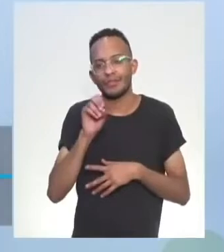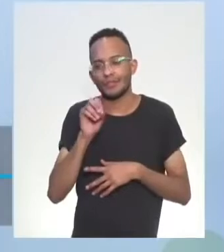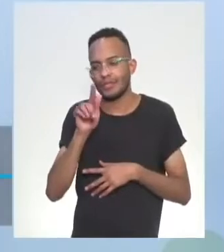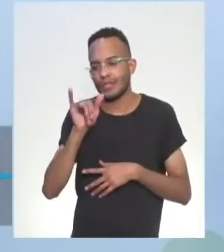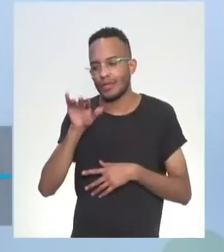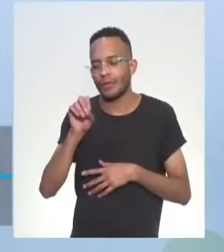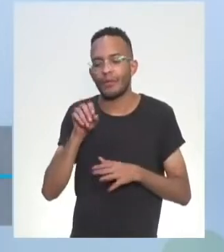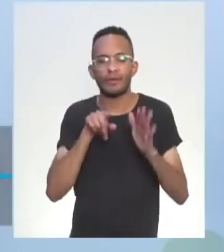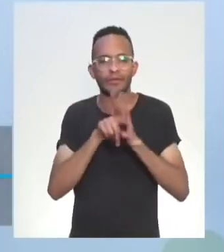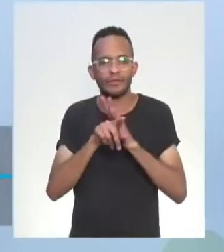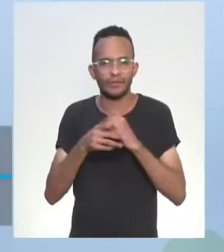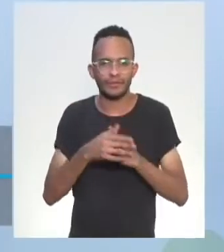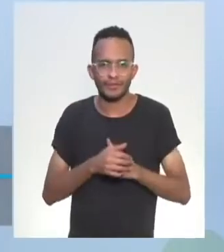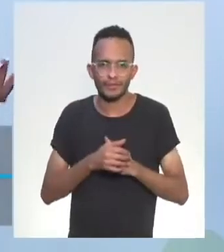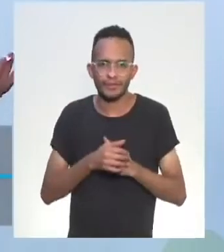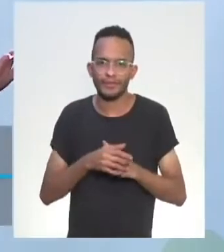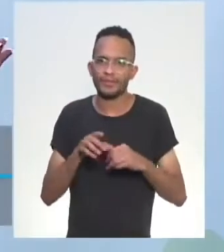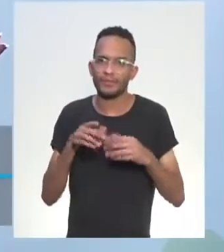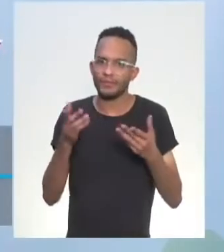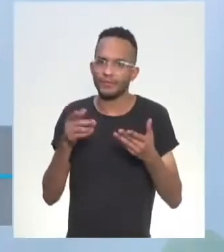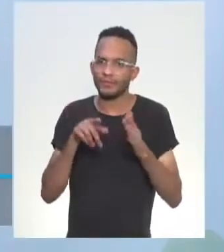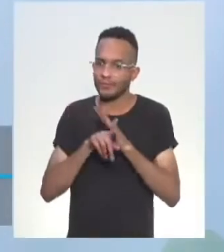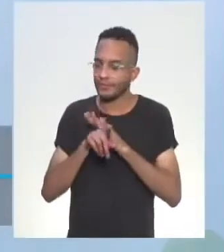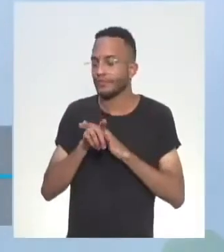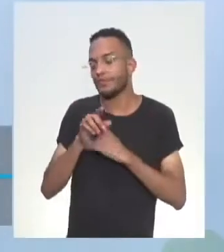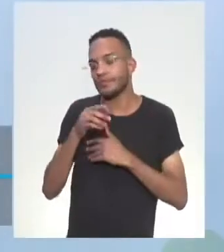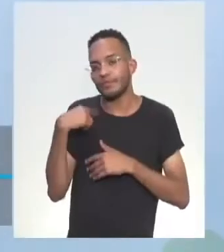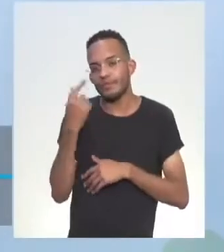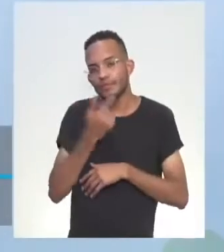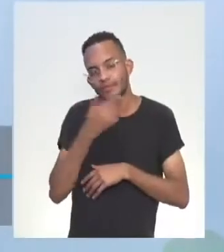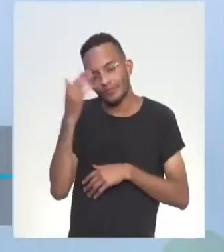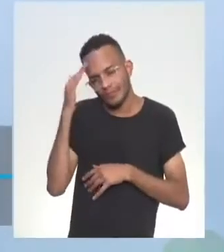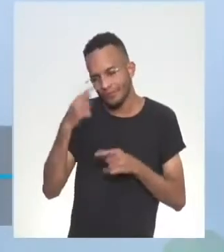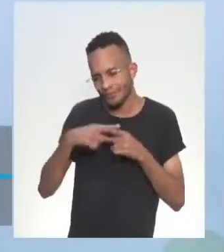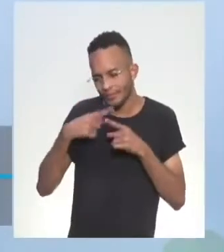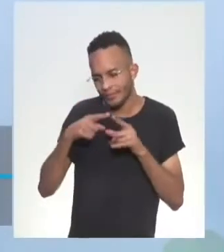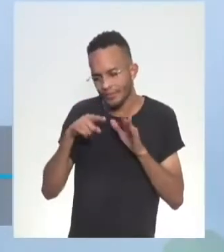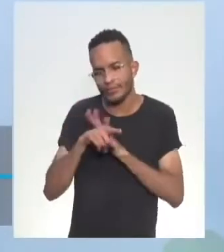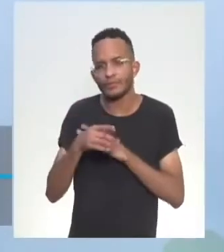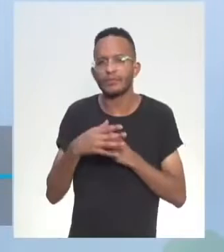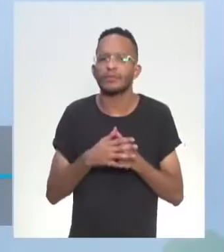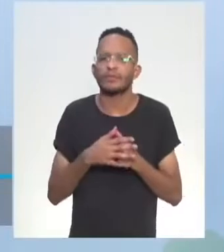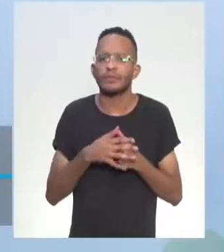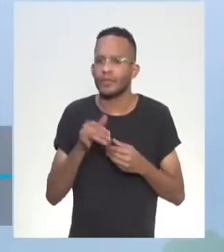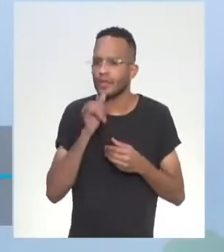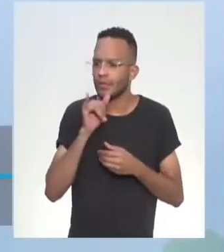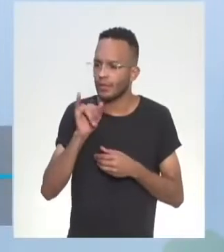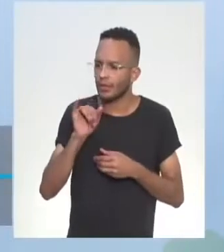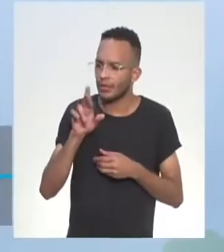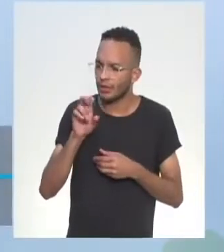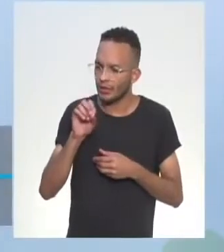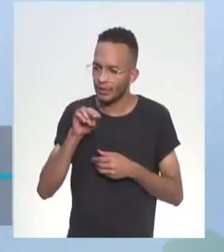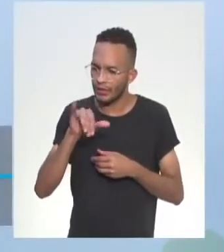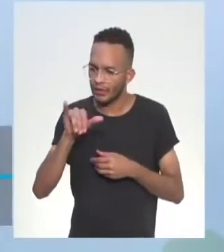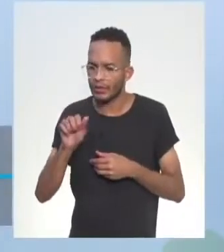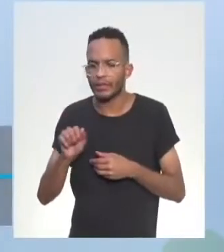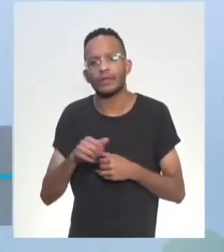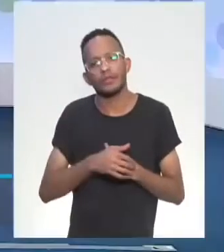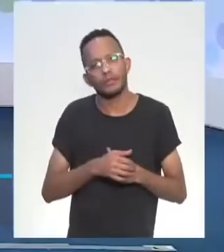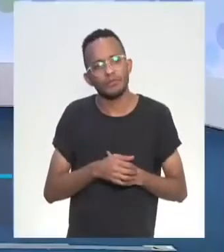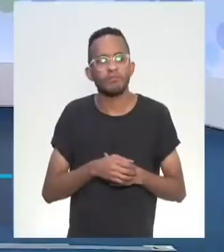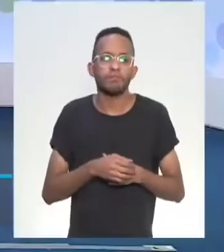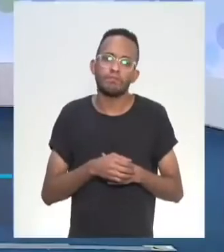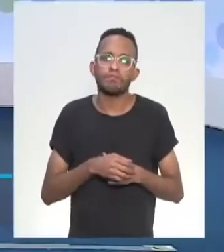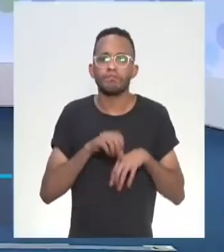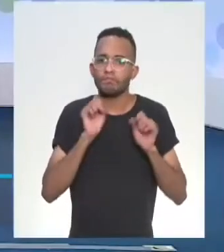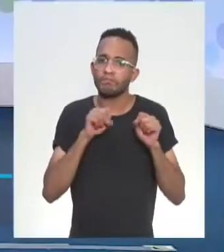perguntou. Fez uma pergunta. Vamos ver se a gente consegue entender por que ele perguntou isso. Vamos lá. Por uma ironia? Ele respondeu assim. Por uma